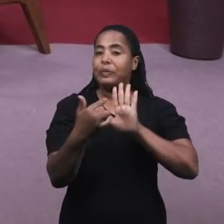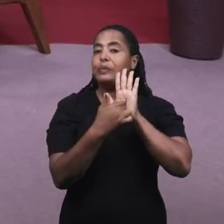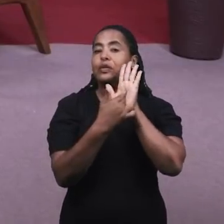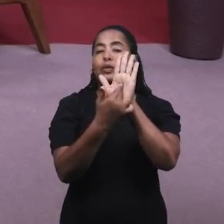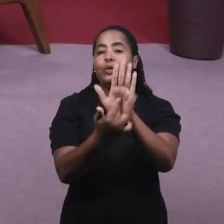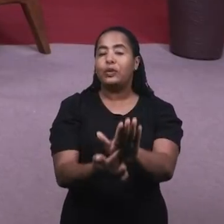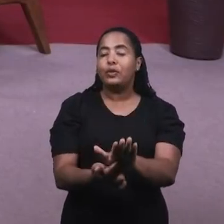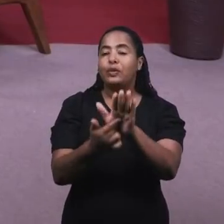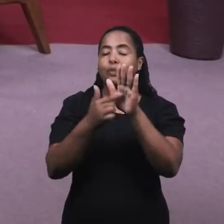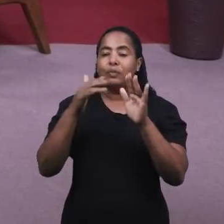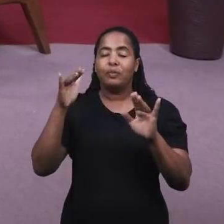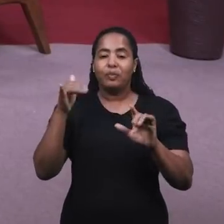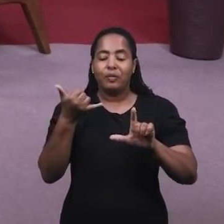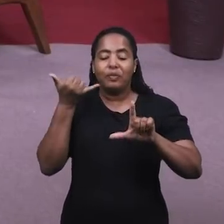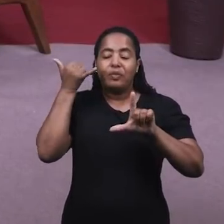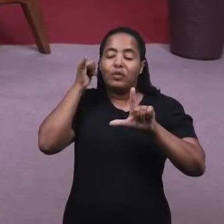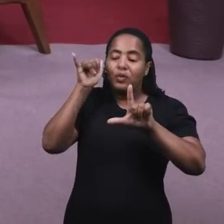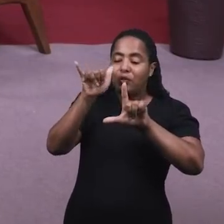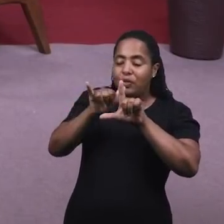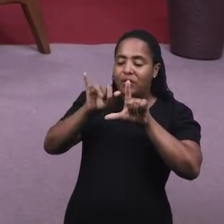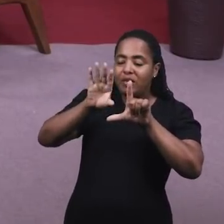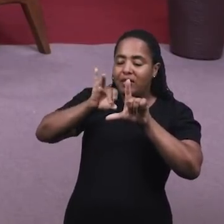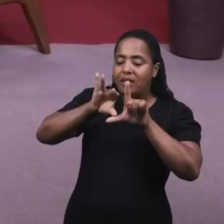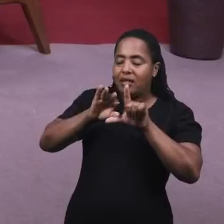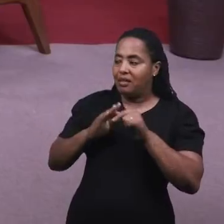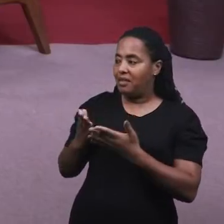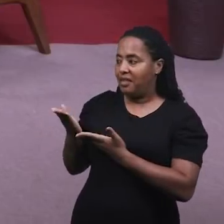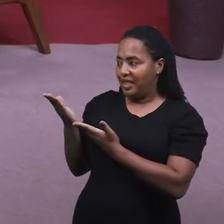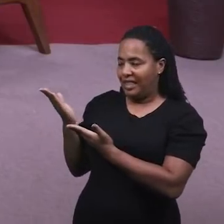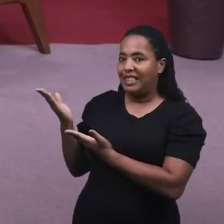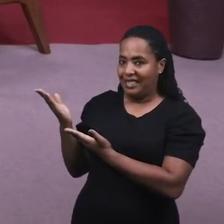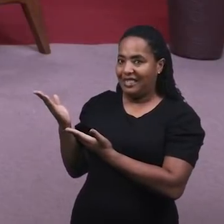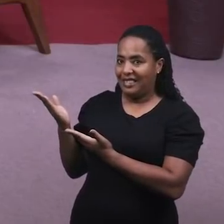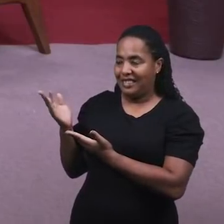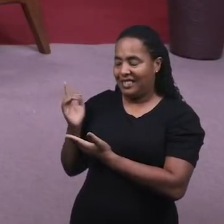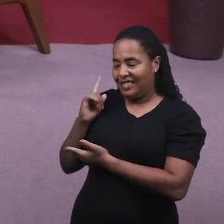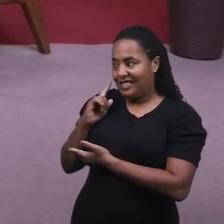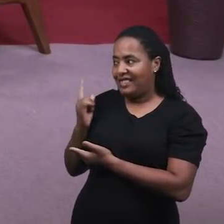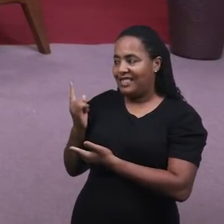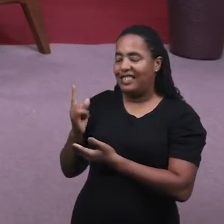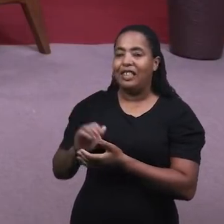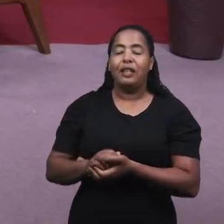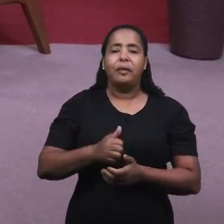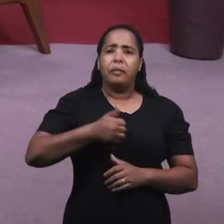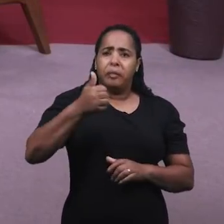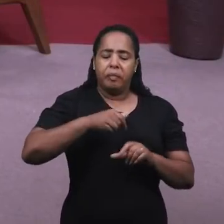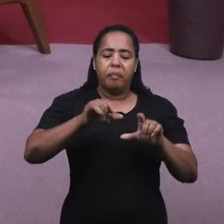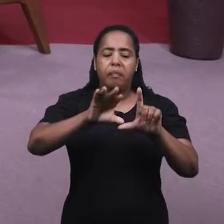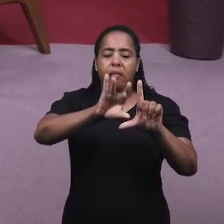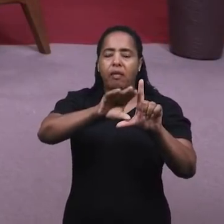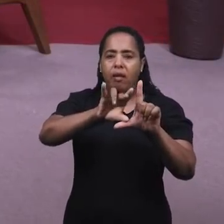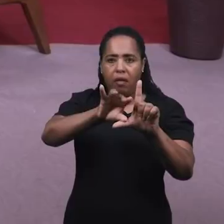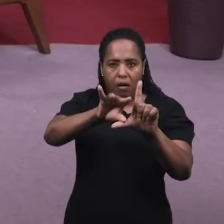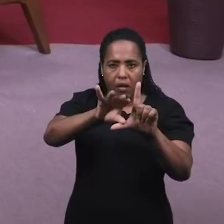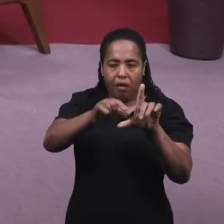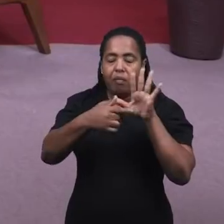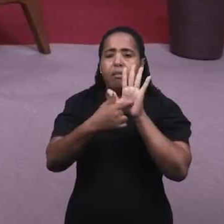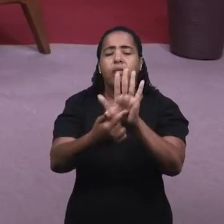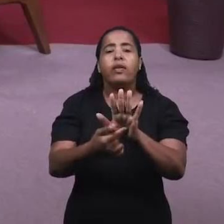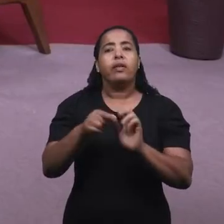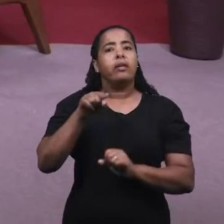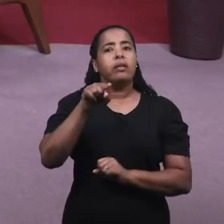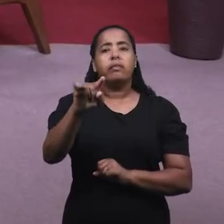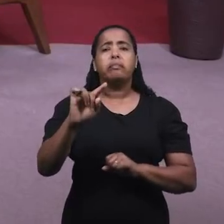apontaram a câmera do seu celular para esse QR Code que está aparecendo aí na tela, tá? Esse primeiro QR Code que a gente mostra é para você